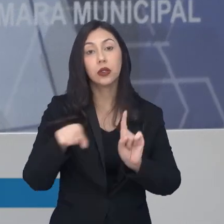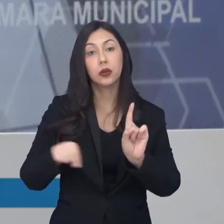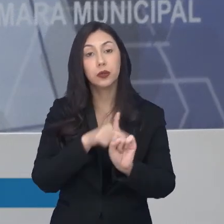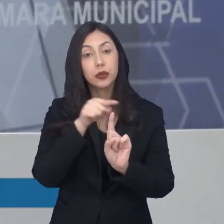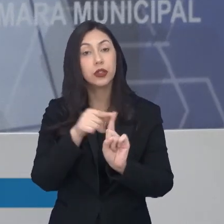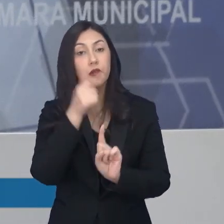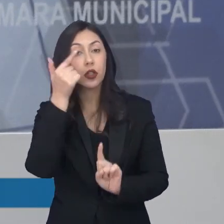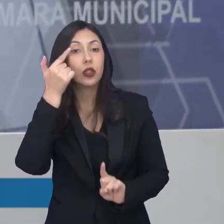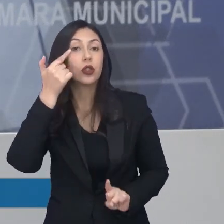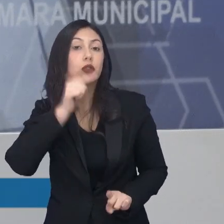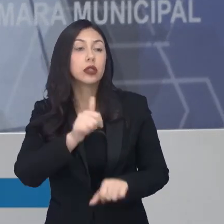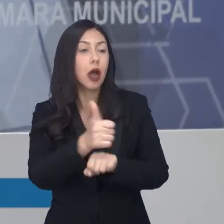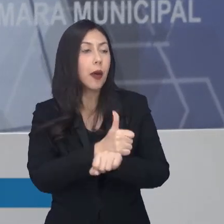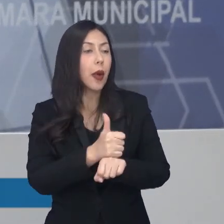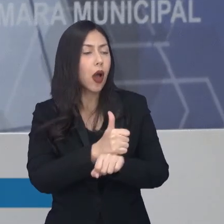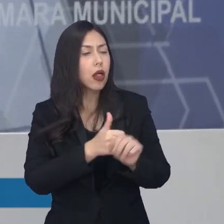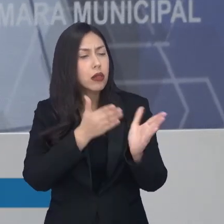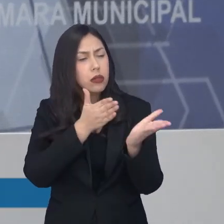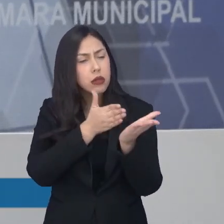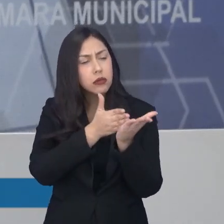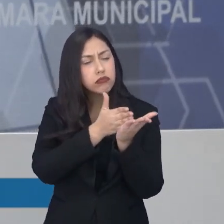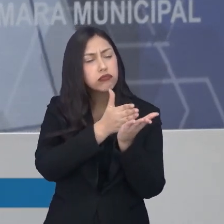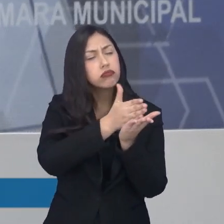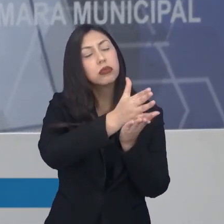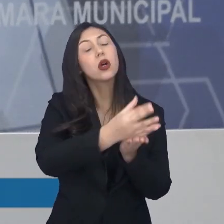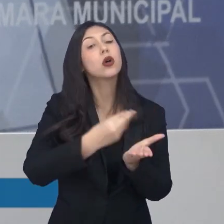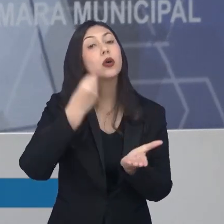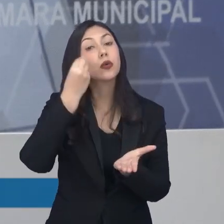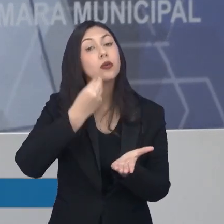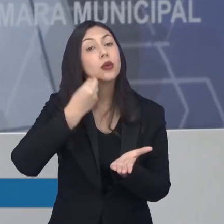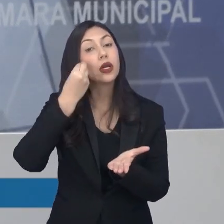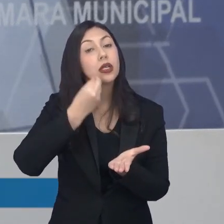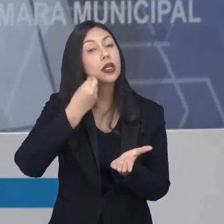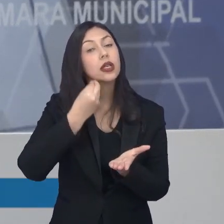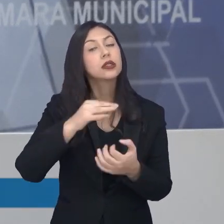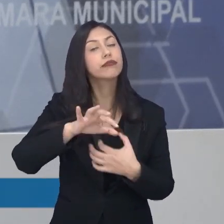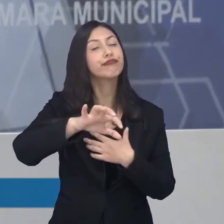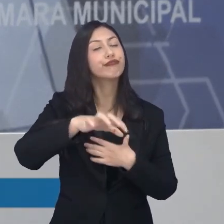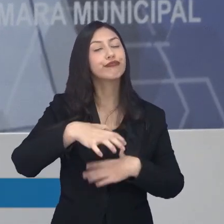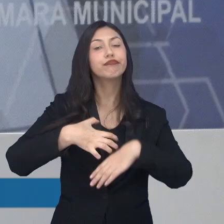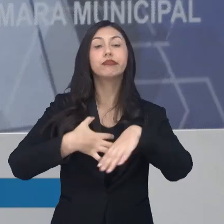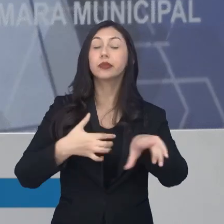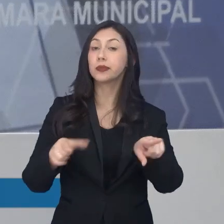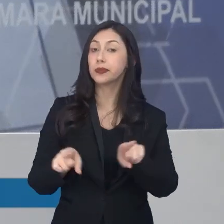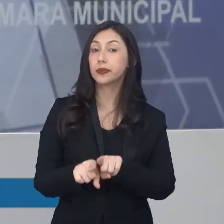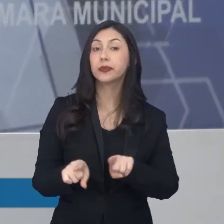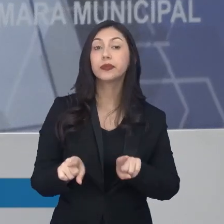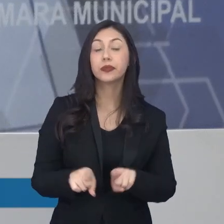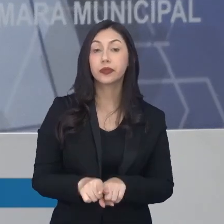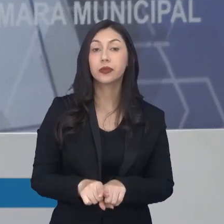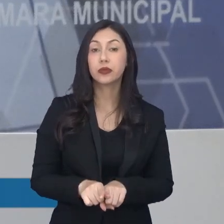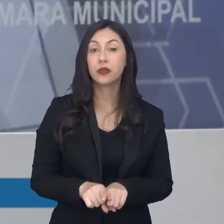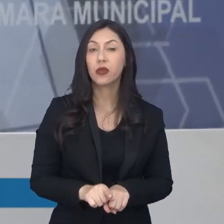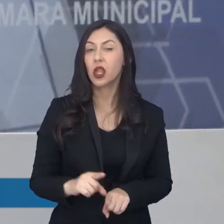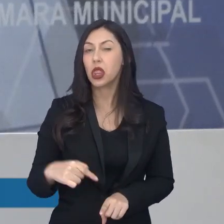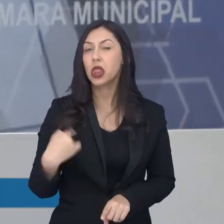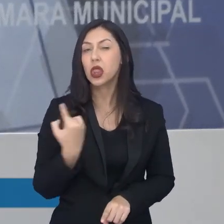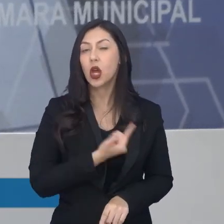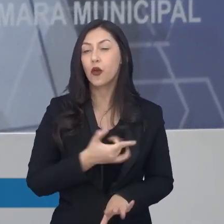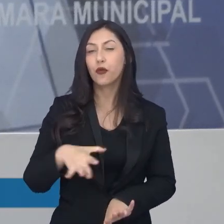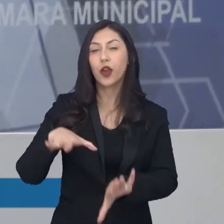sua carreira escolhida com experiência profissional e humana. Não formamos